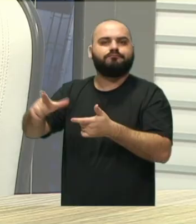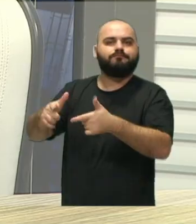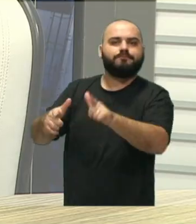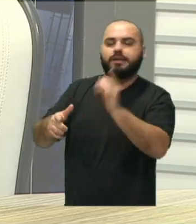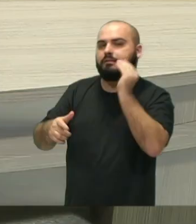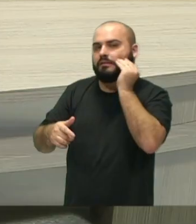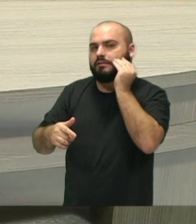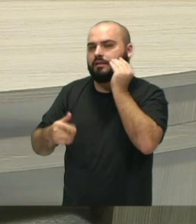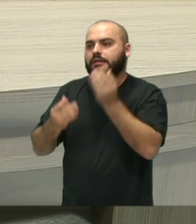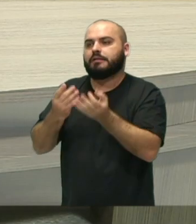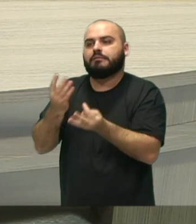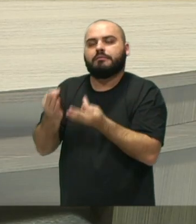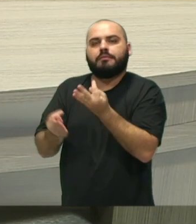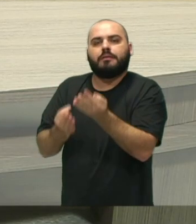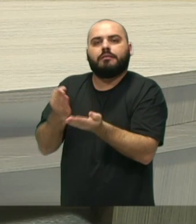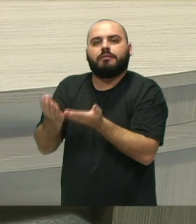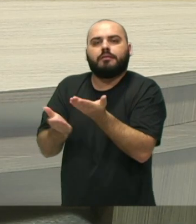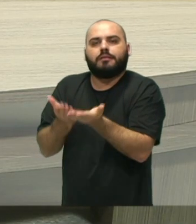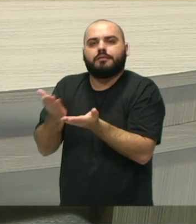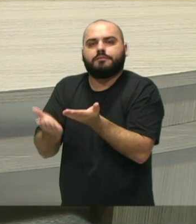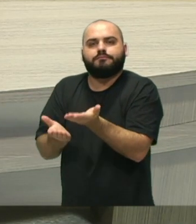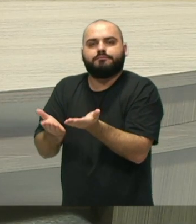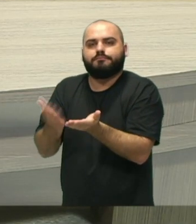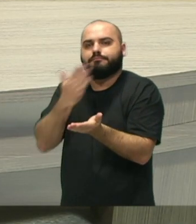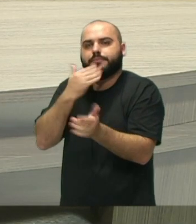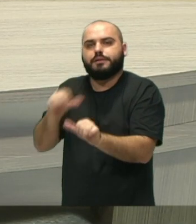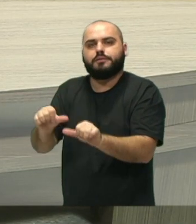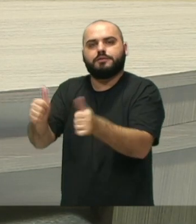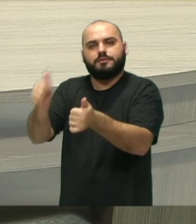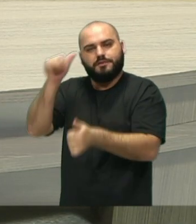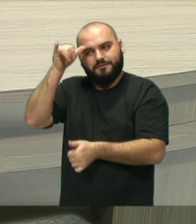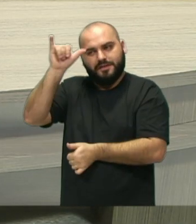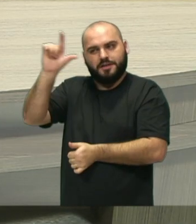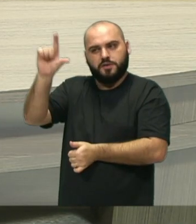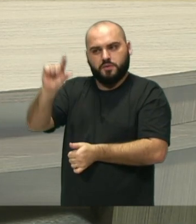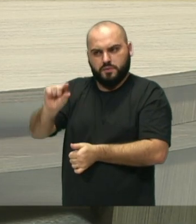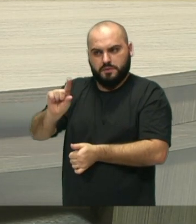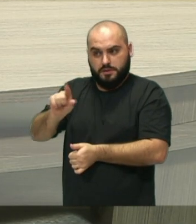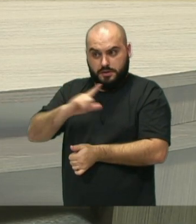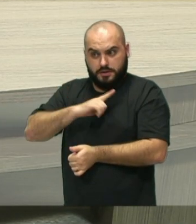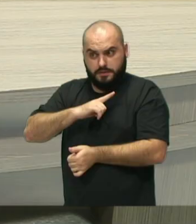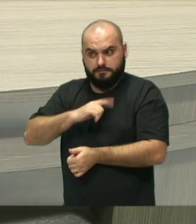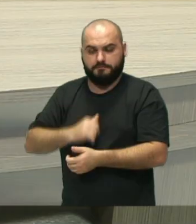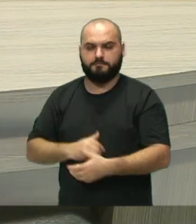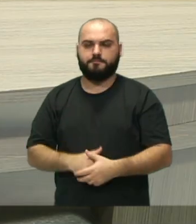tentar tratar isso e amenizar essa dor para essas pessoas?